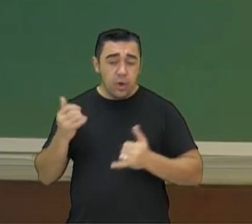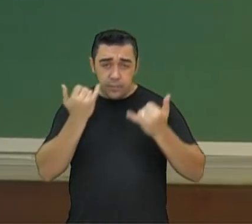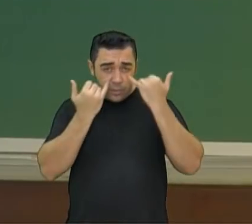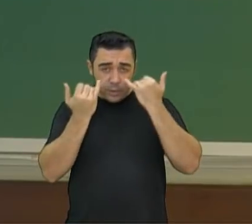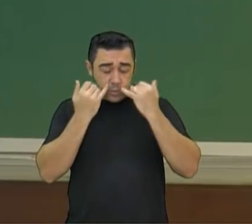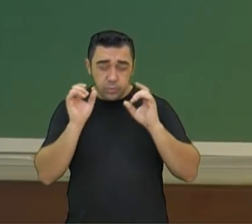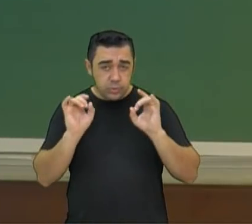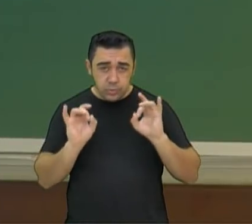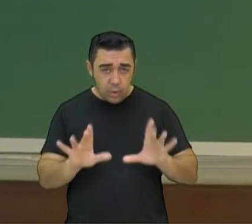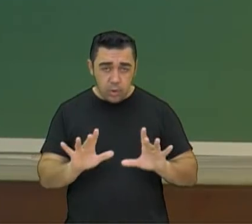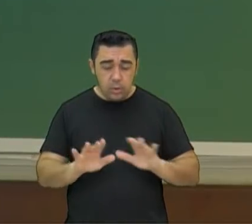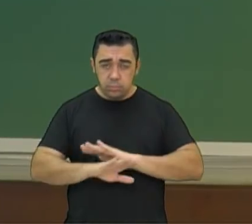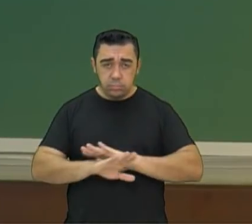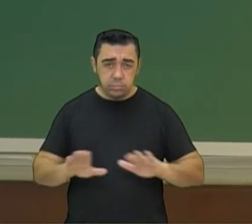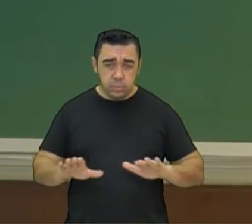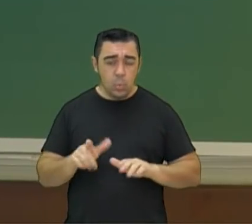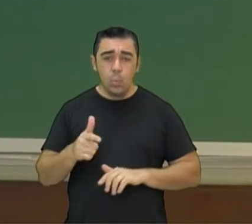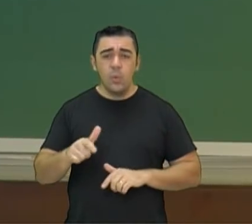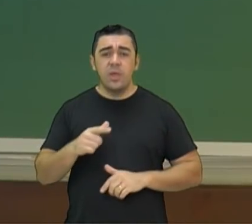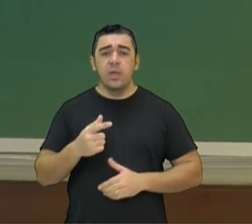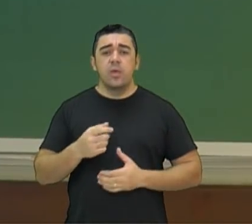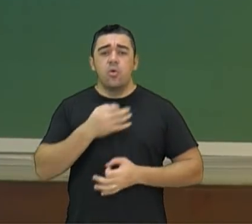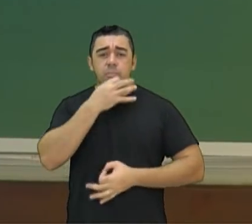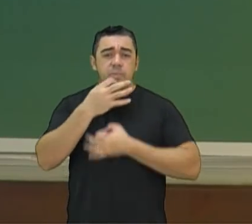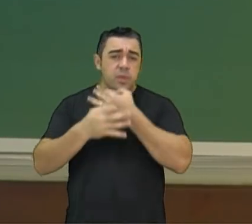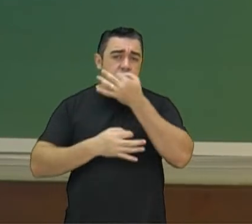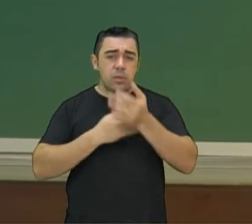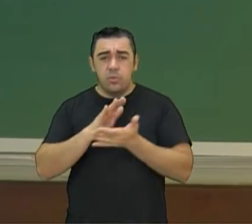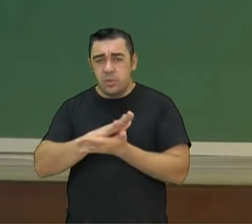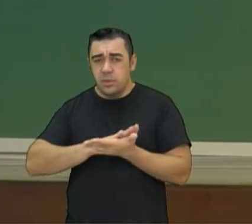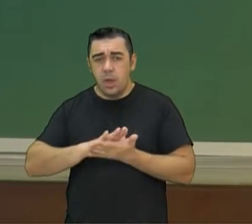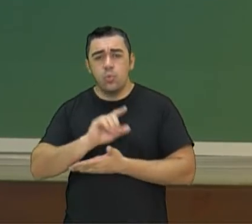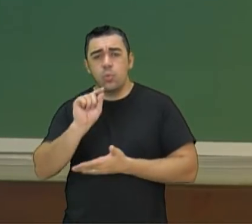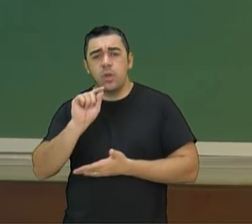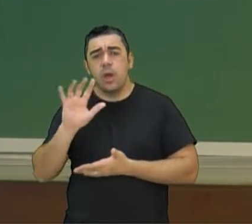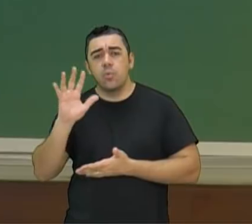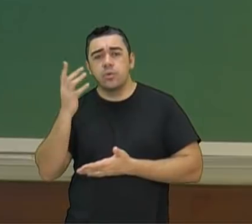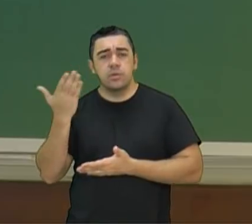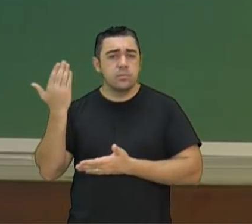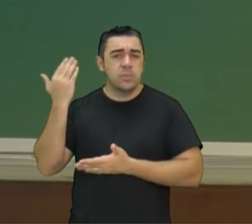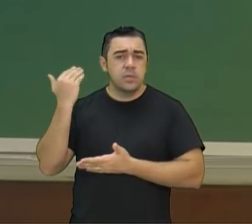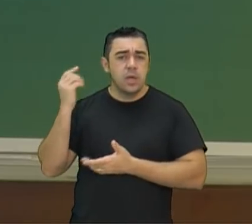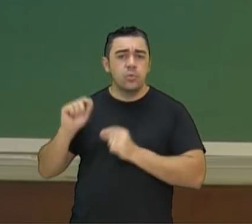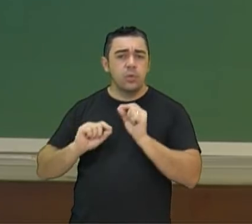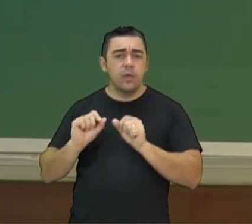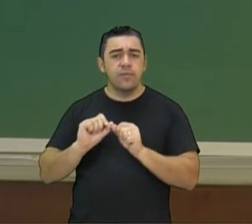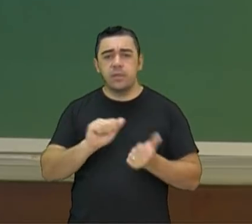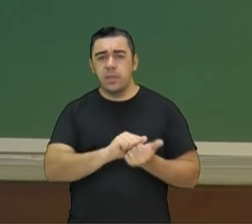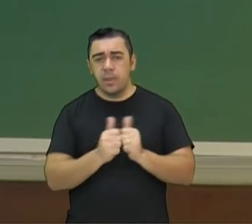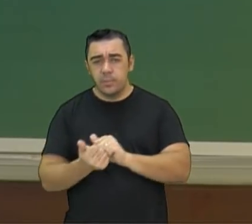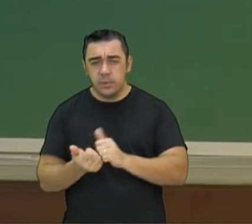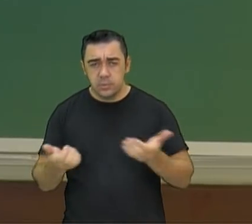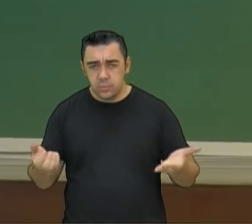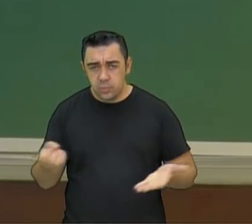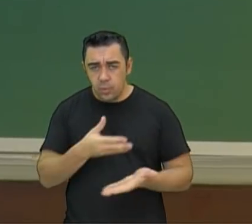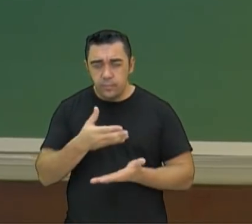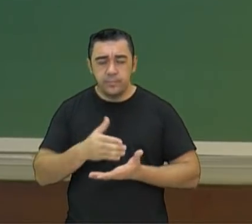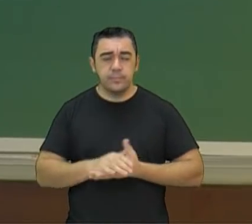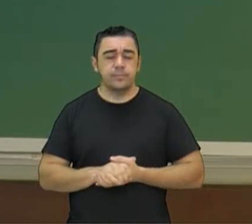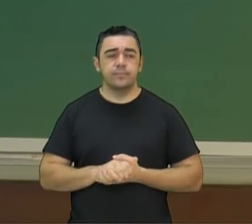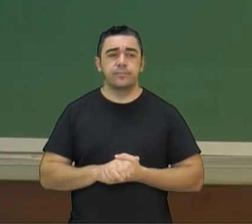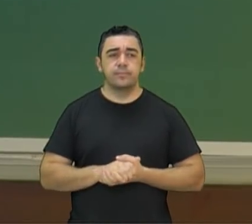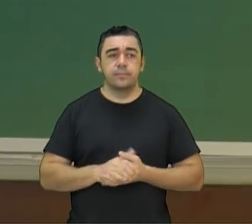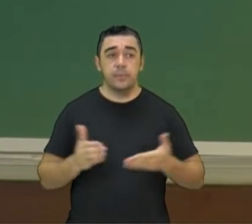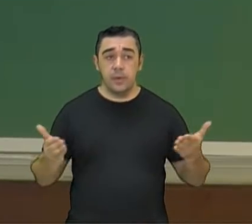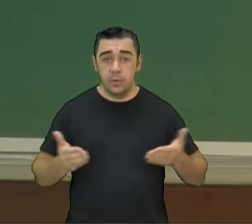descreve ali, faz uma exposição, né, do que foi os saltimbancos ali, do que aconteceu na releitura, na readaptação da obra. Agora